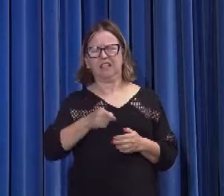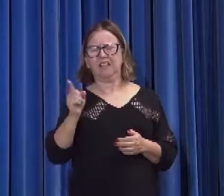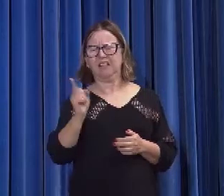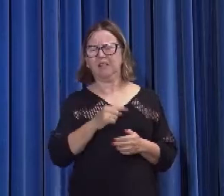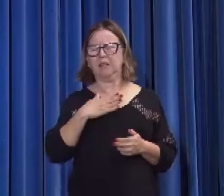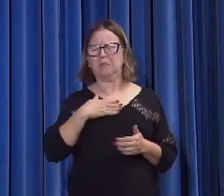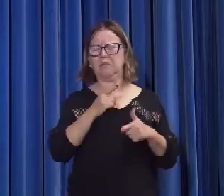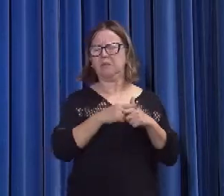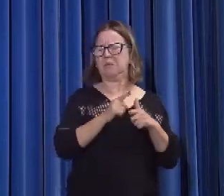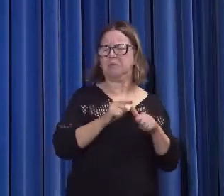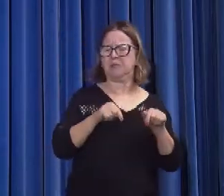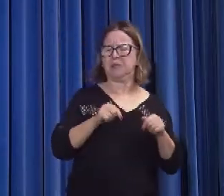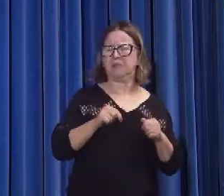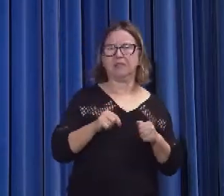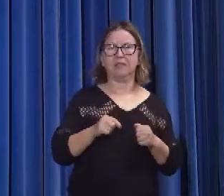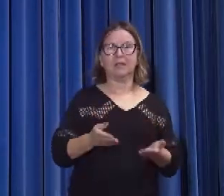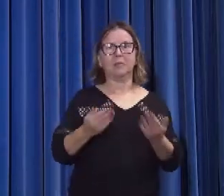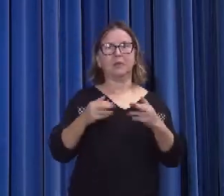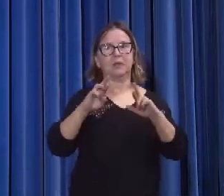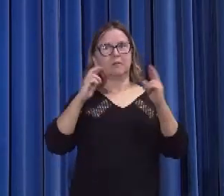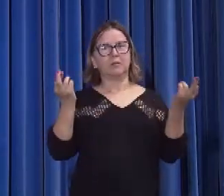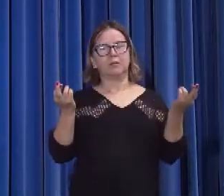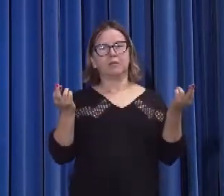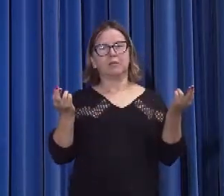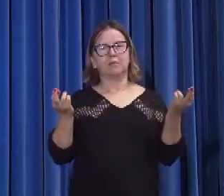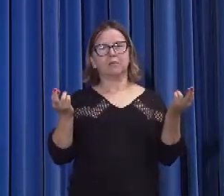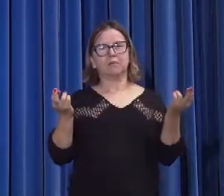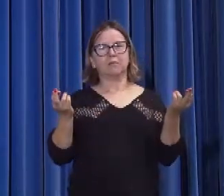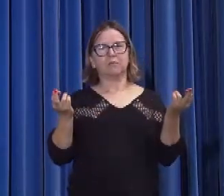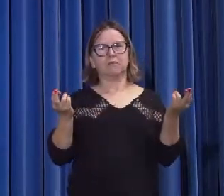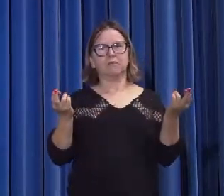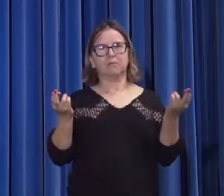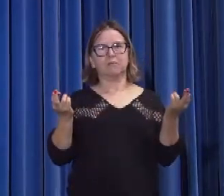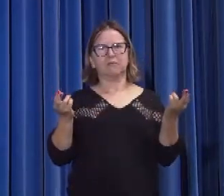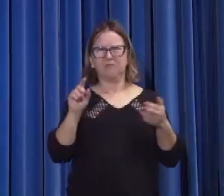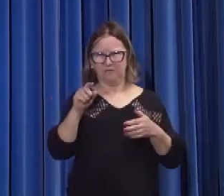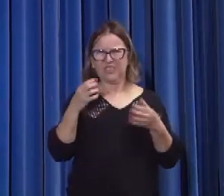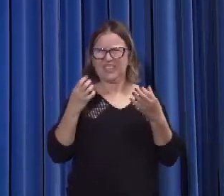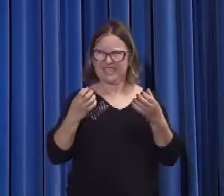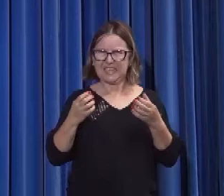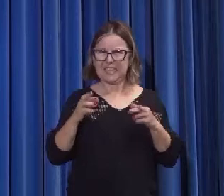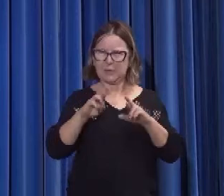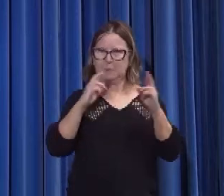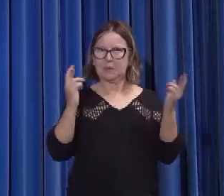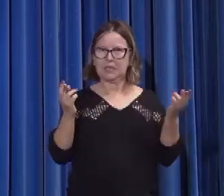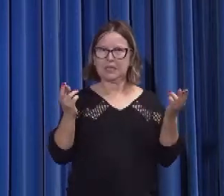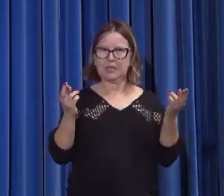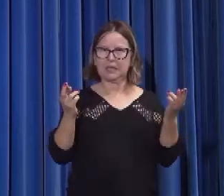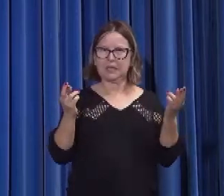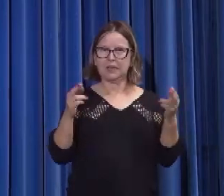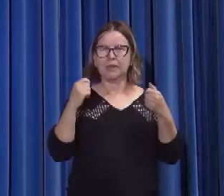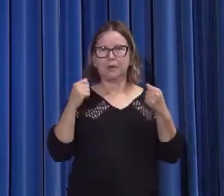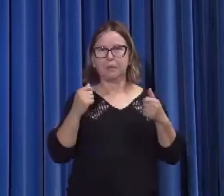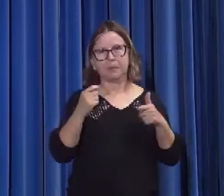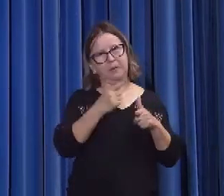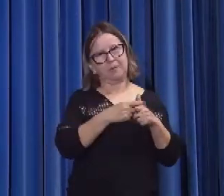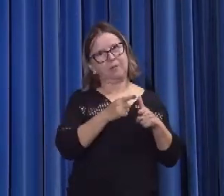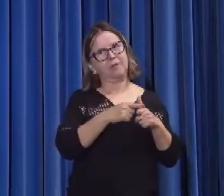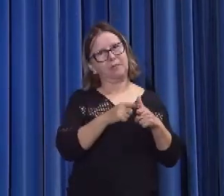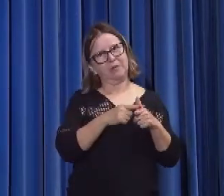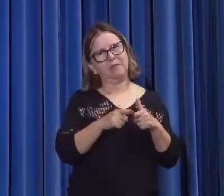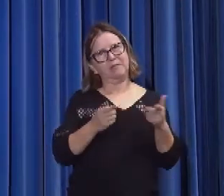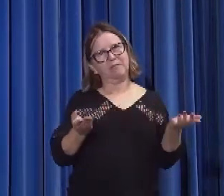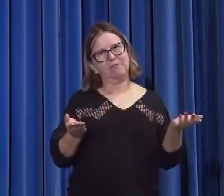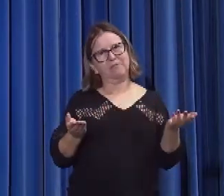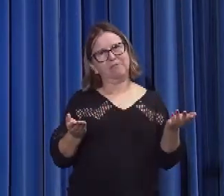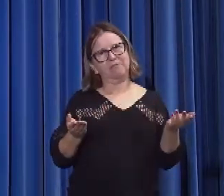vida. E me dá esperança. Você quer esperança? Então Deus vai começar pela tribulação.